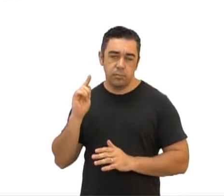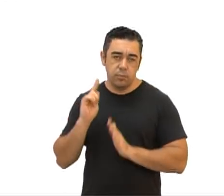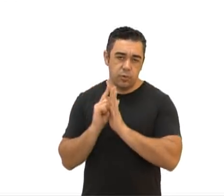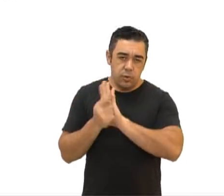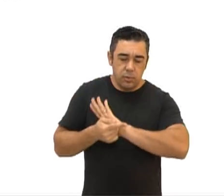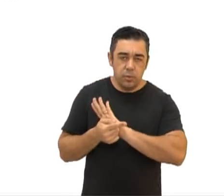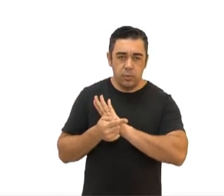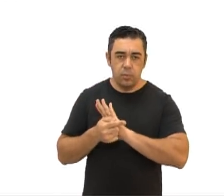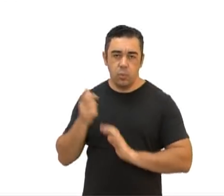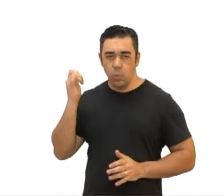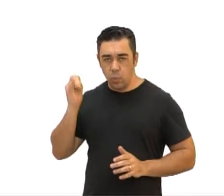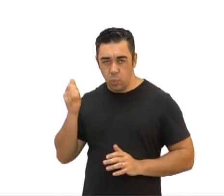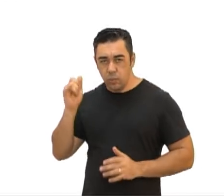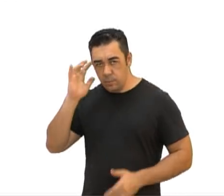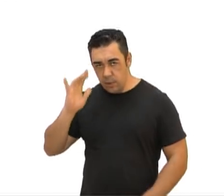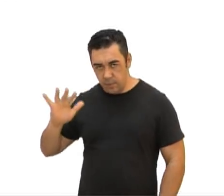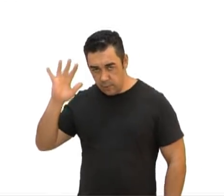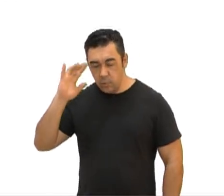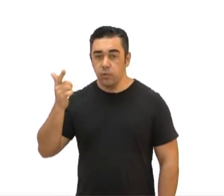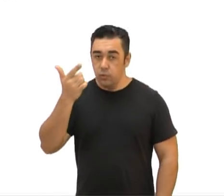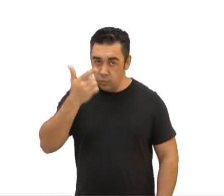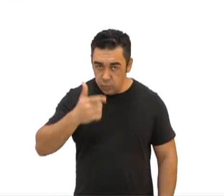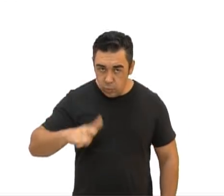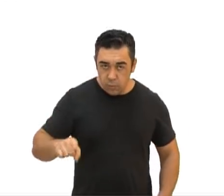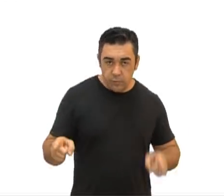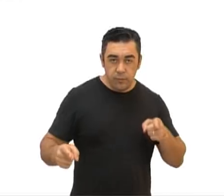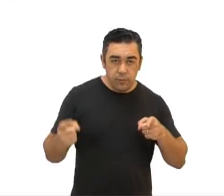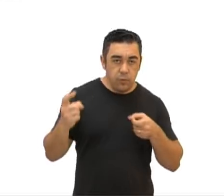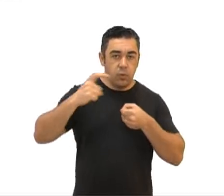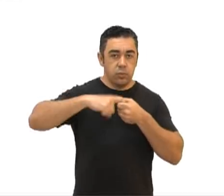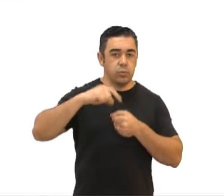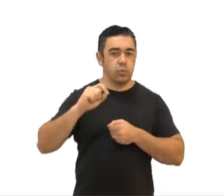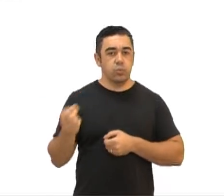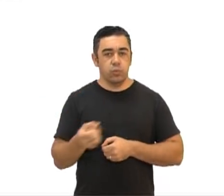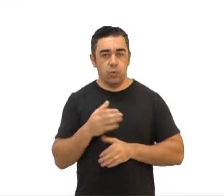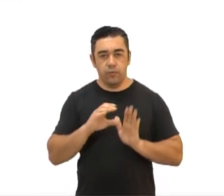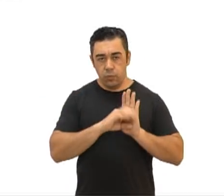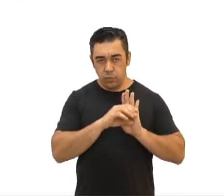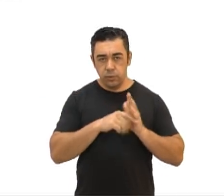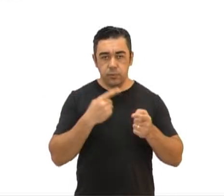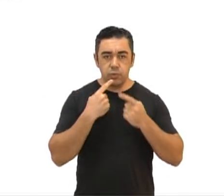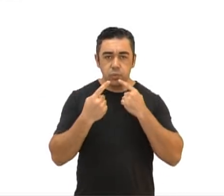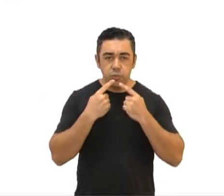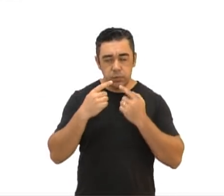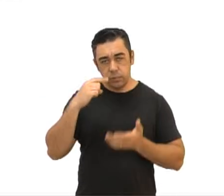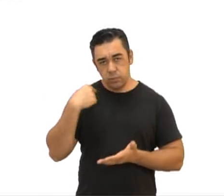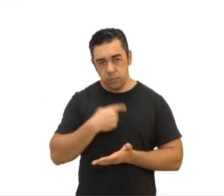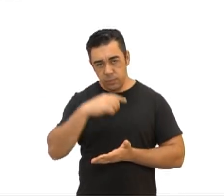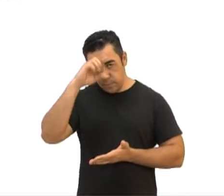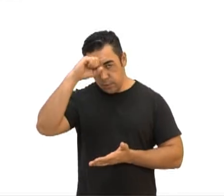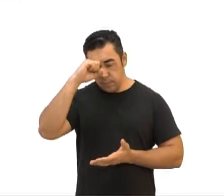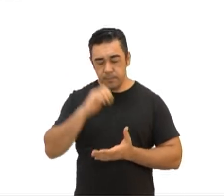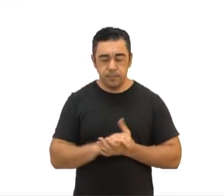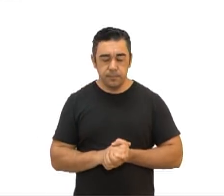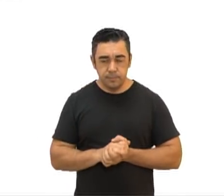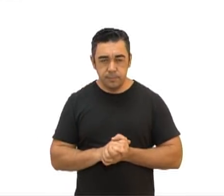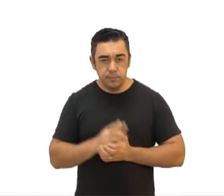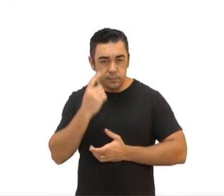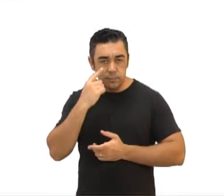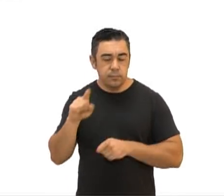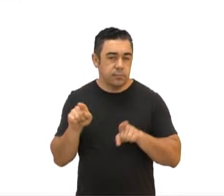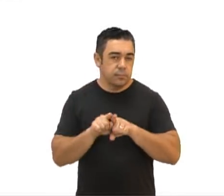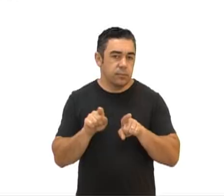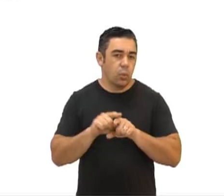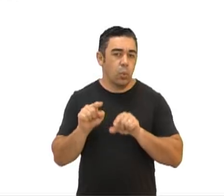dá prosseguimento, vamos trazer novos elementos, novos conceitos para discutir, para aprender. Vamos fazer uma revisão